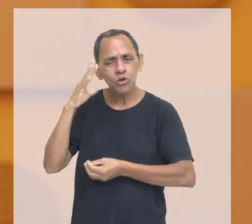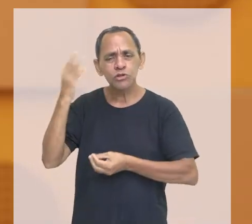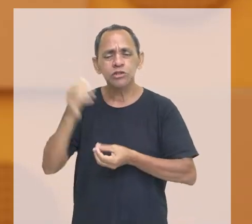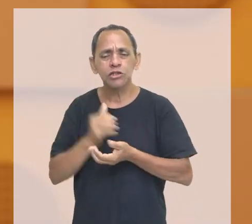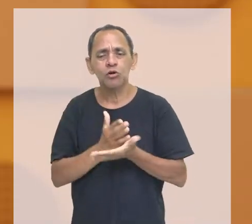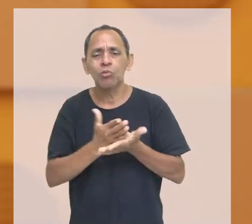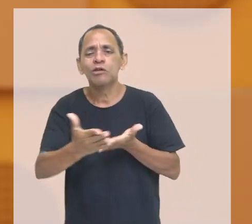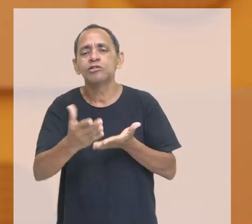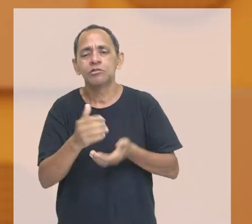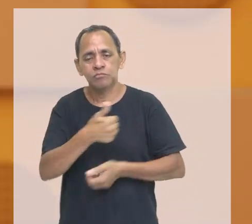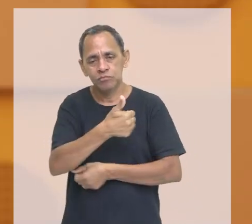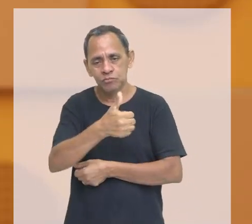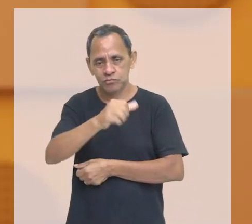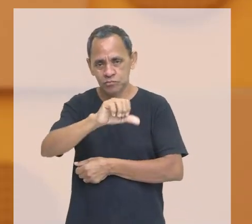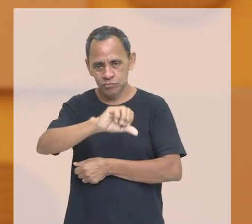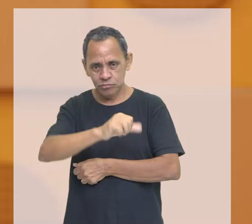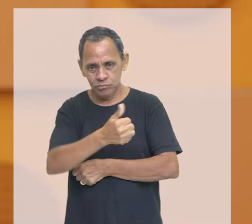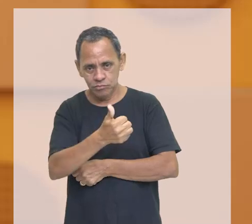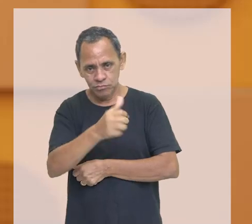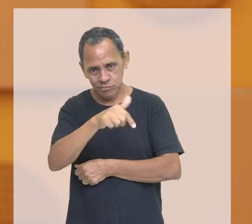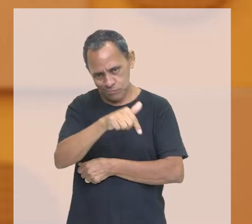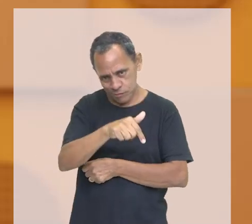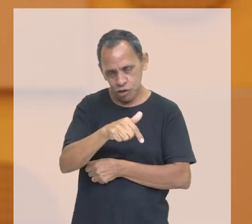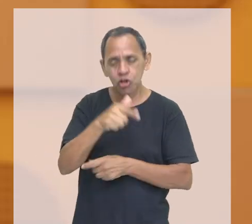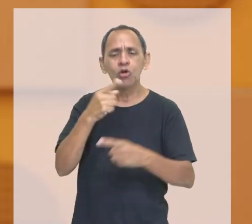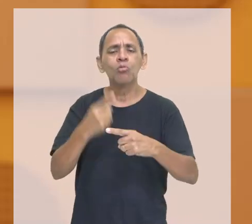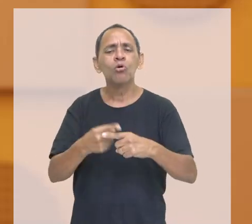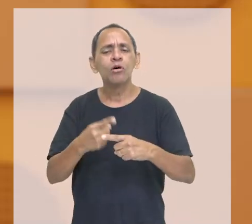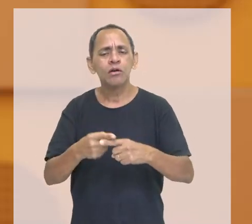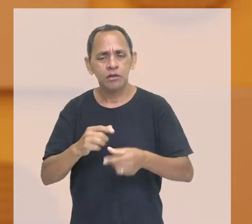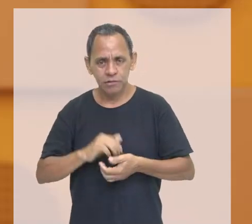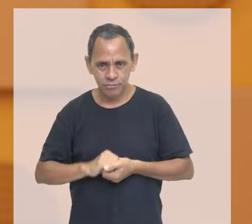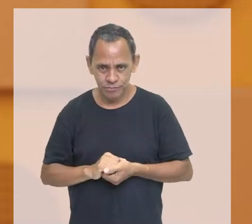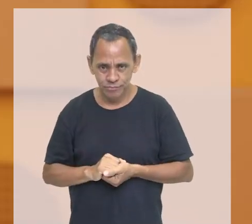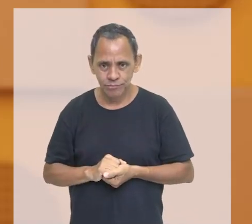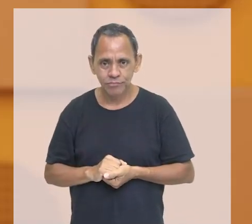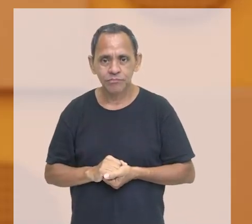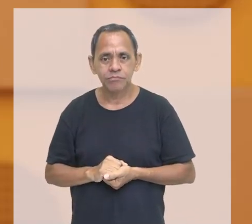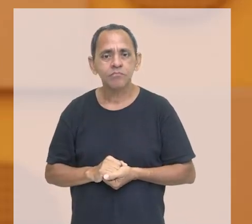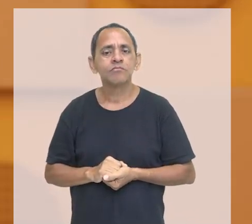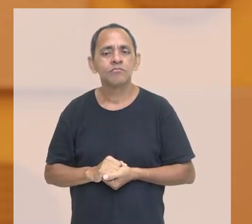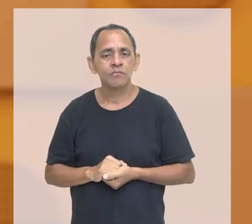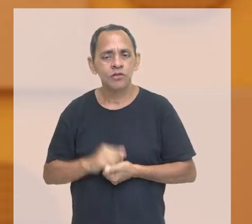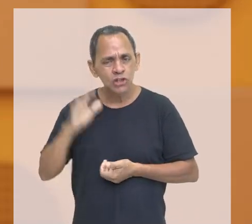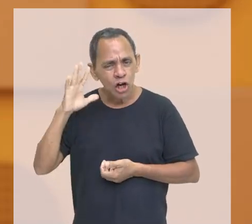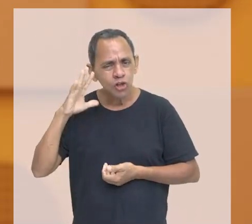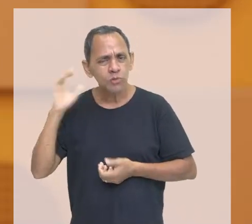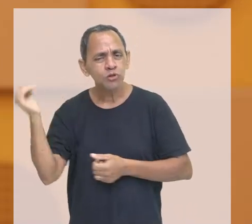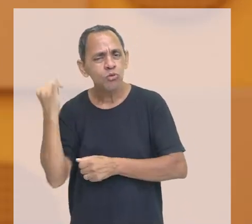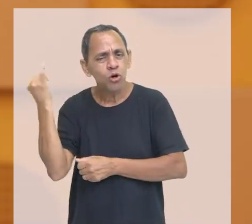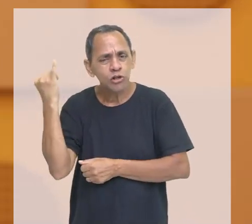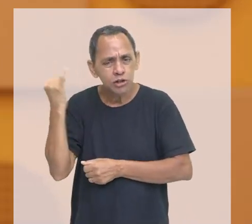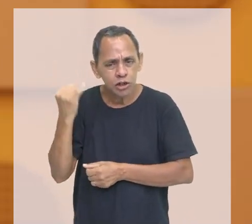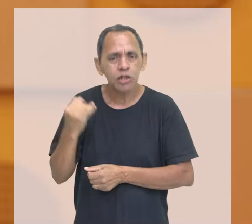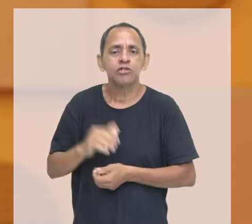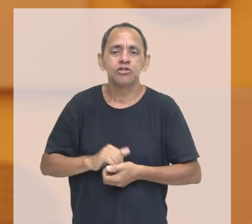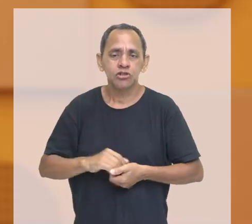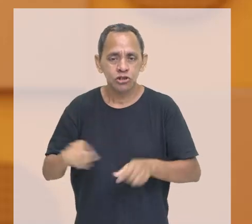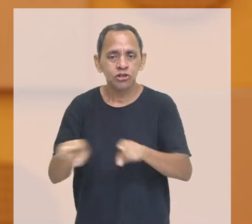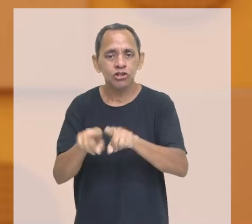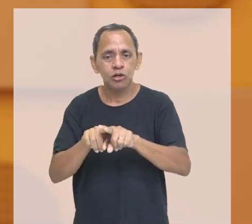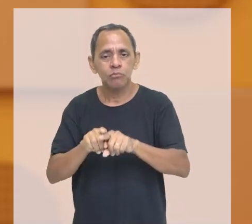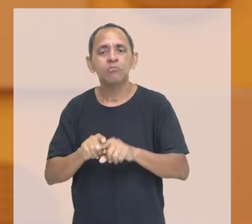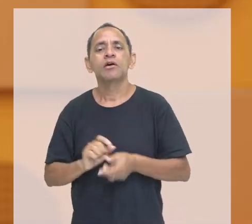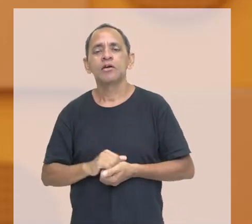de 1917 e por que esse fato foi tão importante e é tão emblemático para a história do